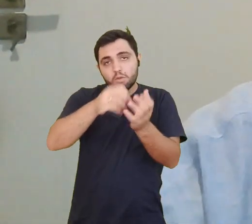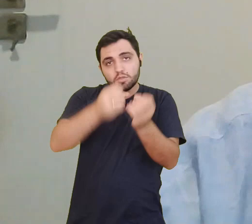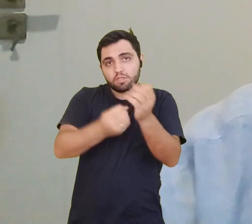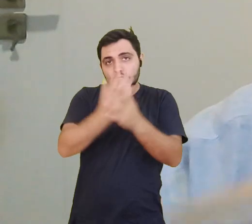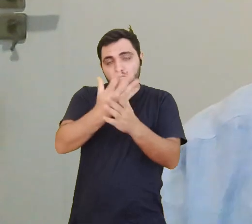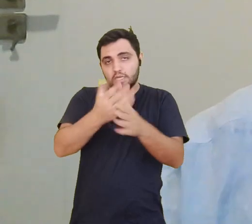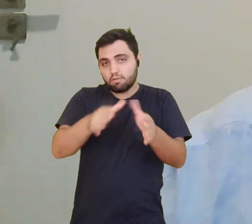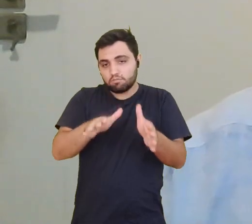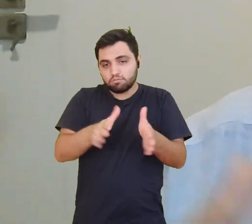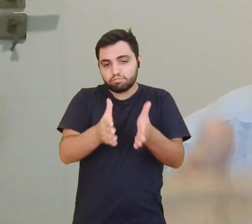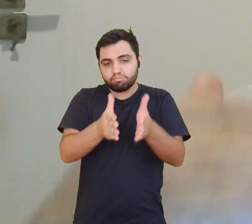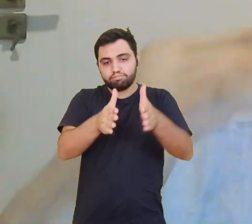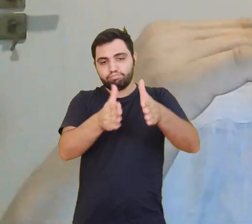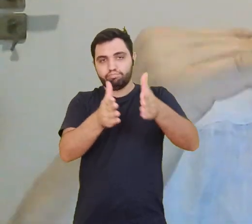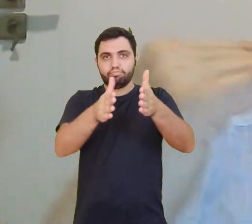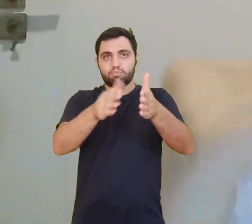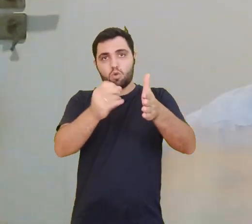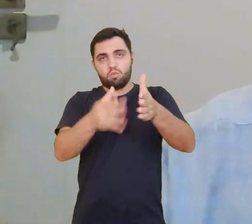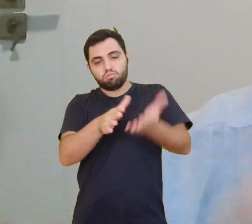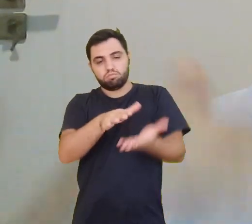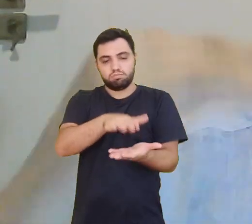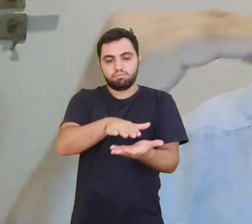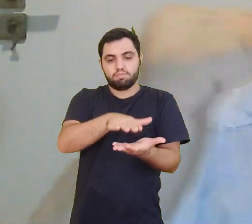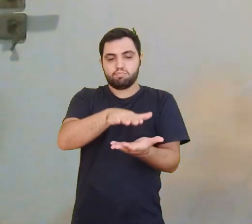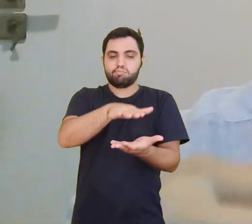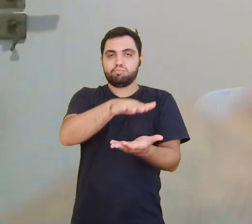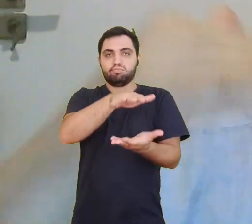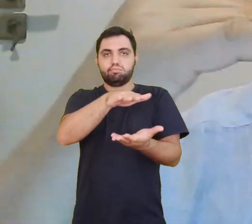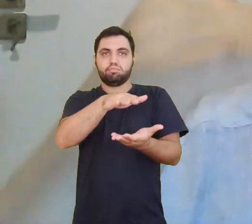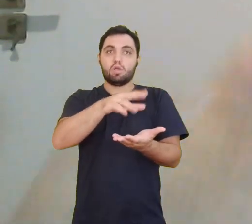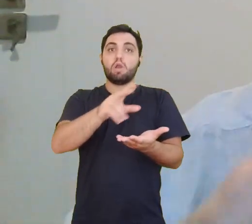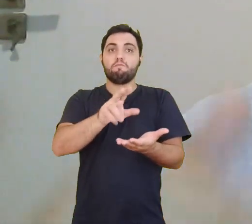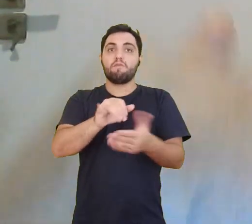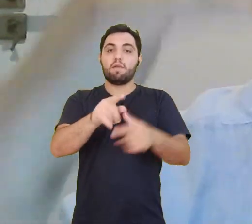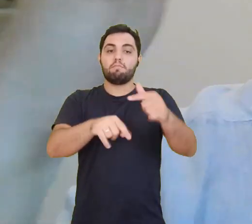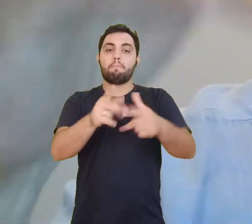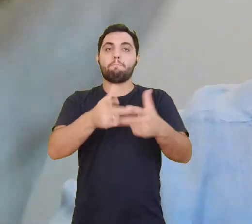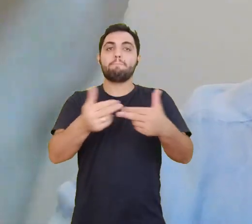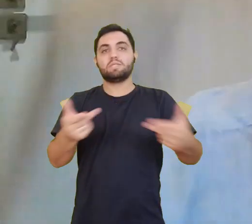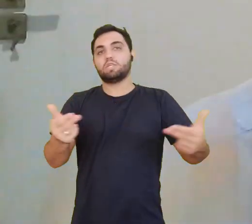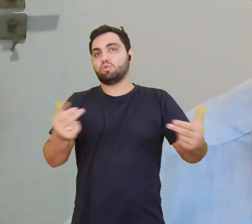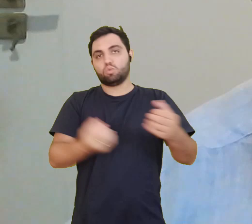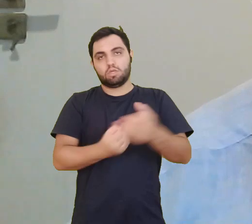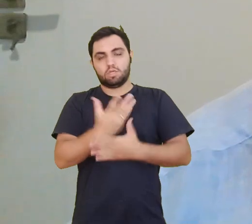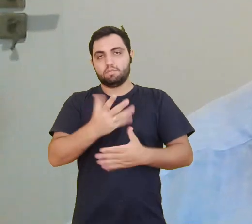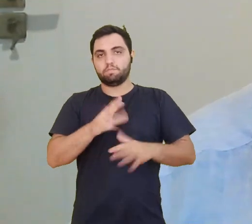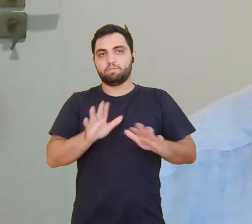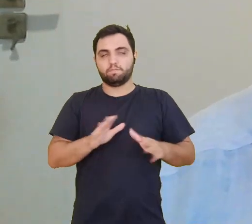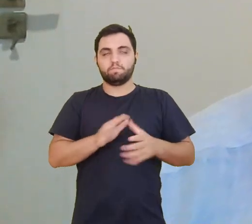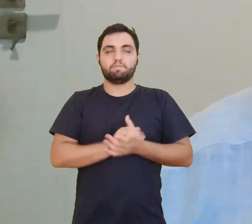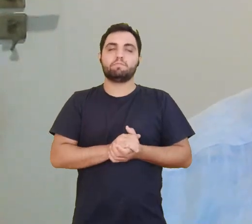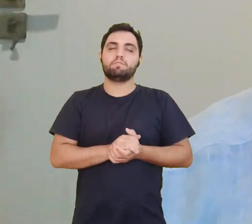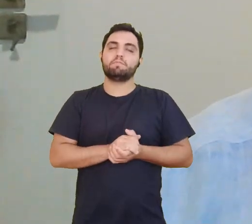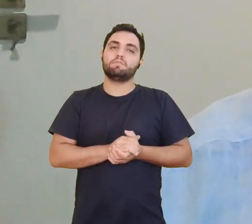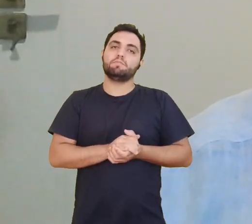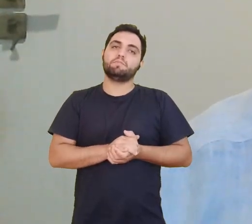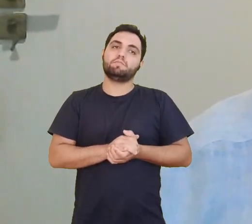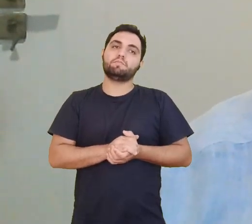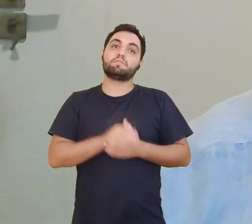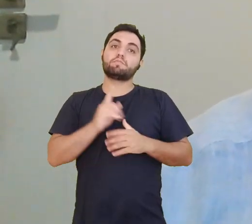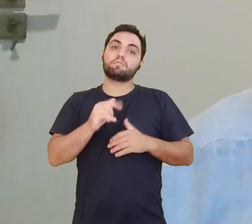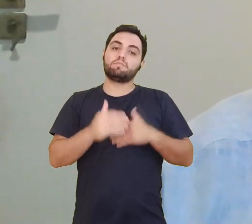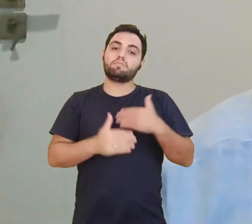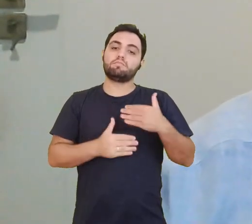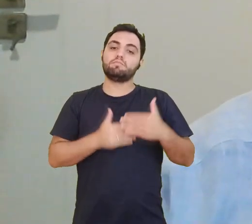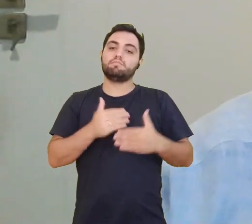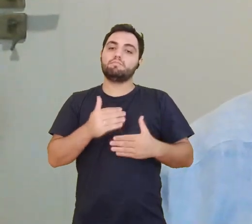uma superfície, né? Então só isso. Gera uma superfície, outra superfície, a terceira superfície e assim por diante. Muito bem, então esse é o